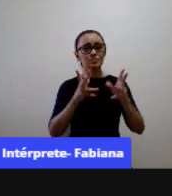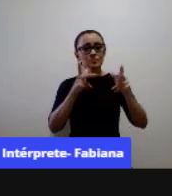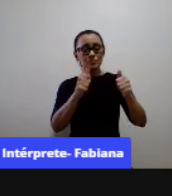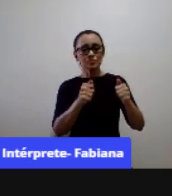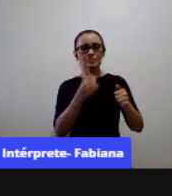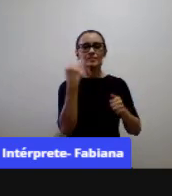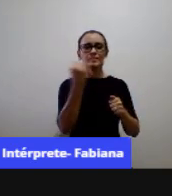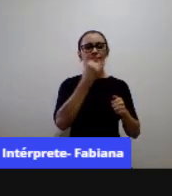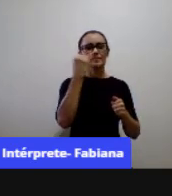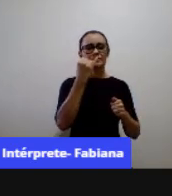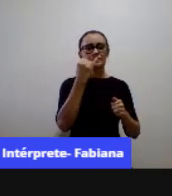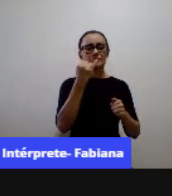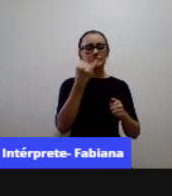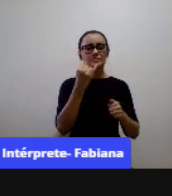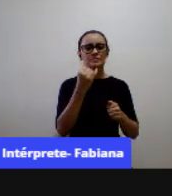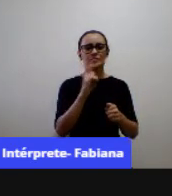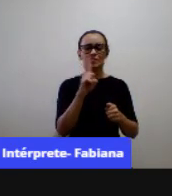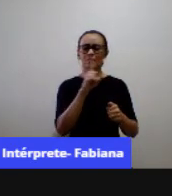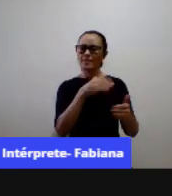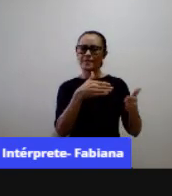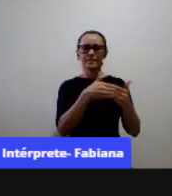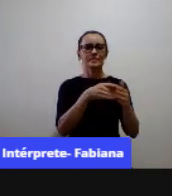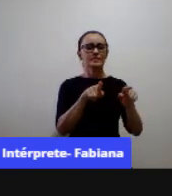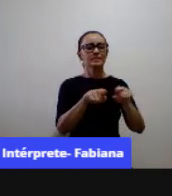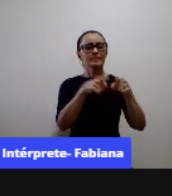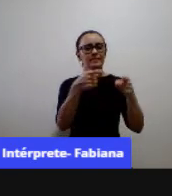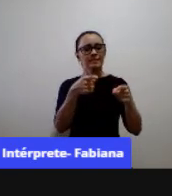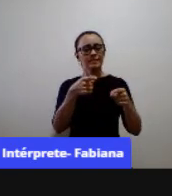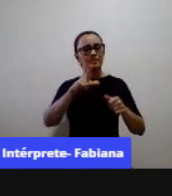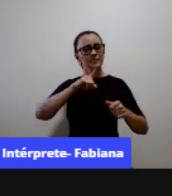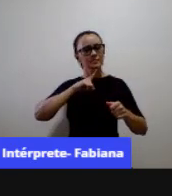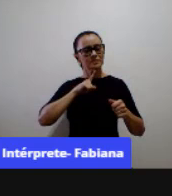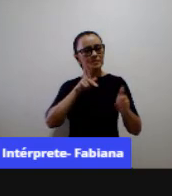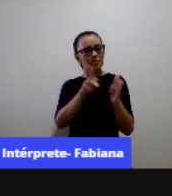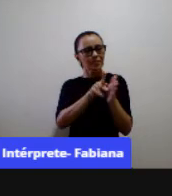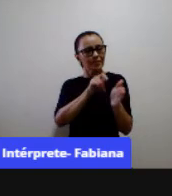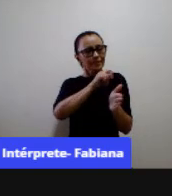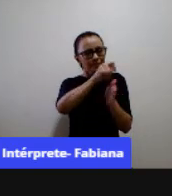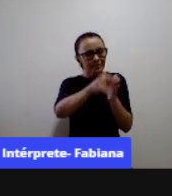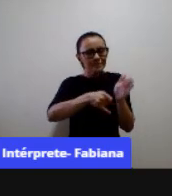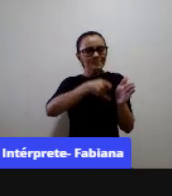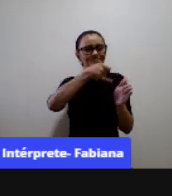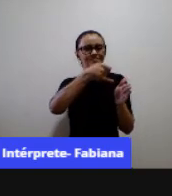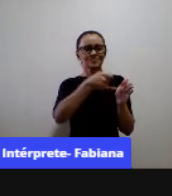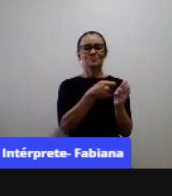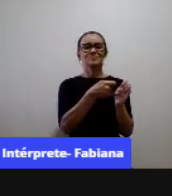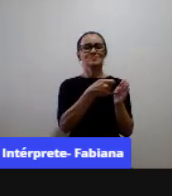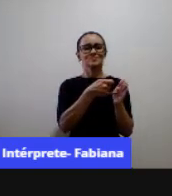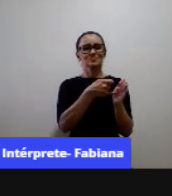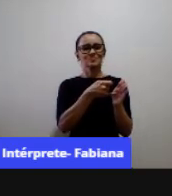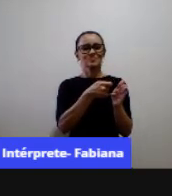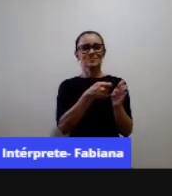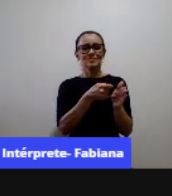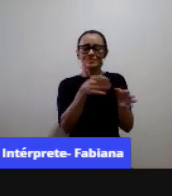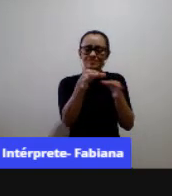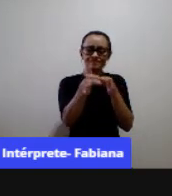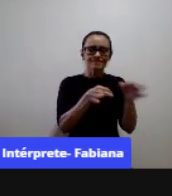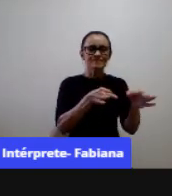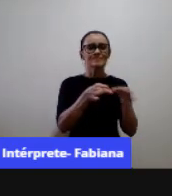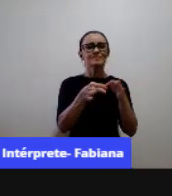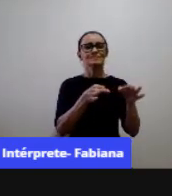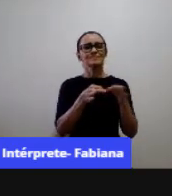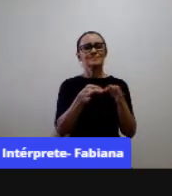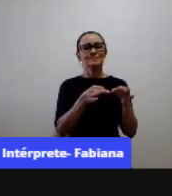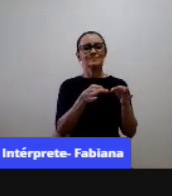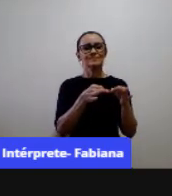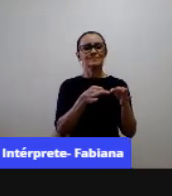mas para que você trace ali uma linha de desenvolvimento a ser adquirida.